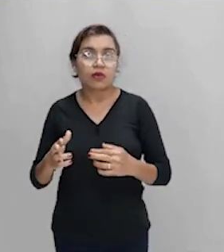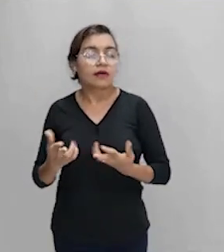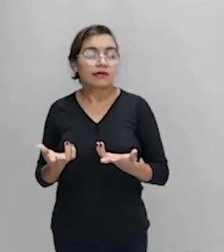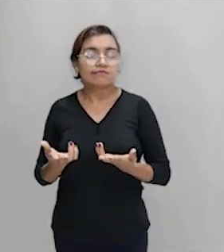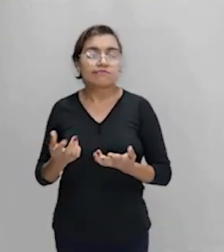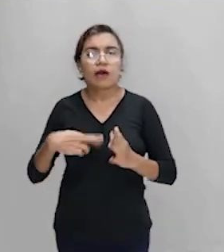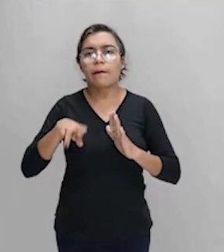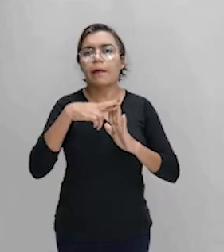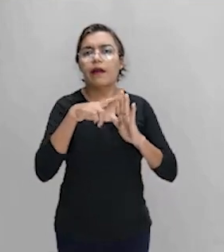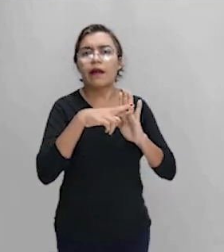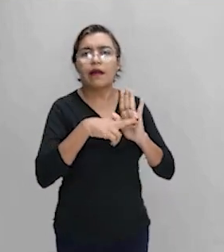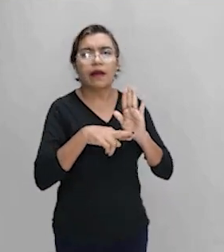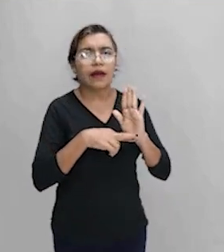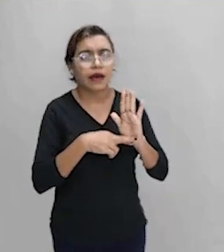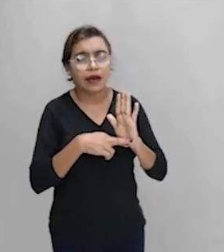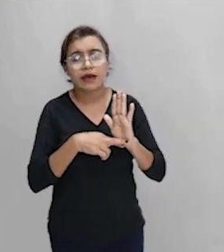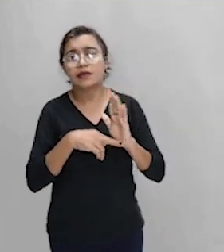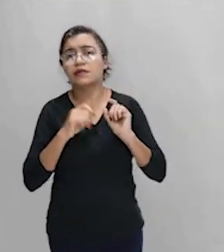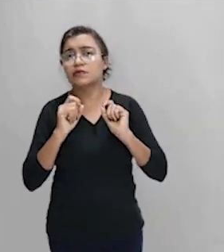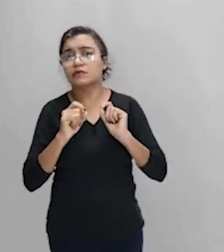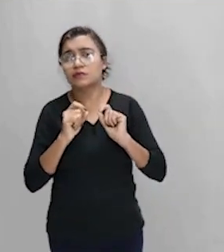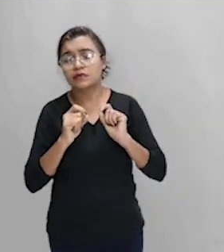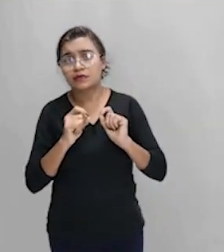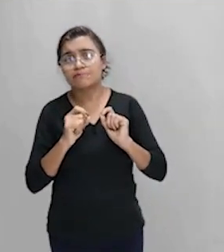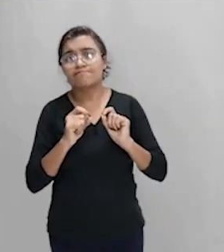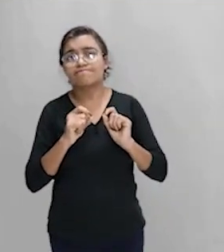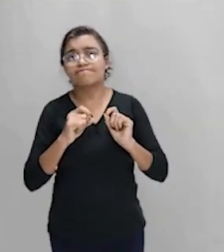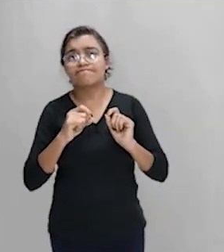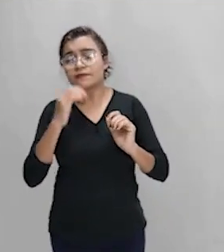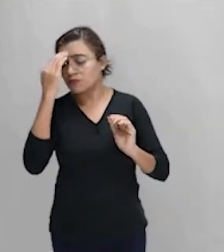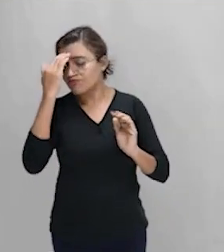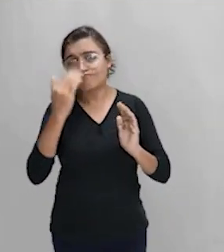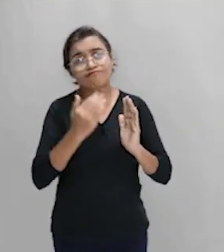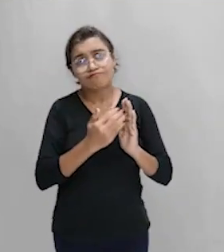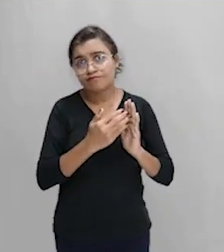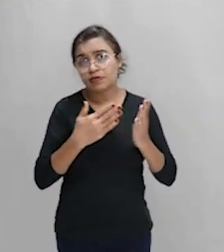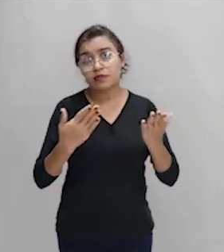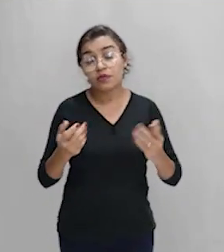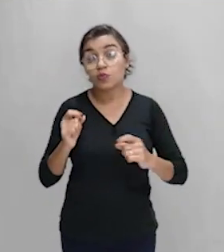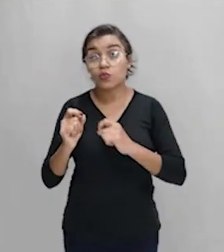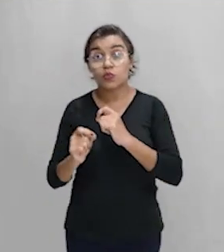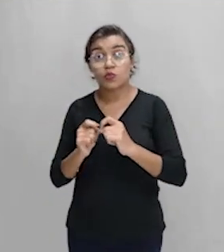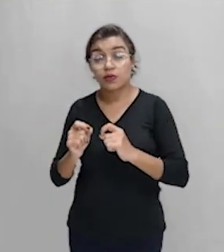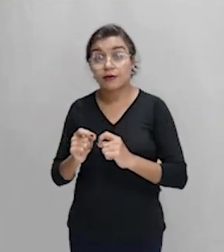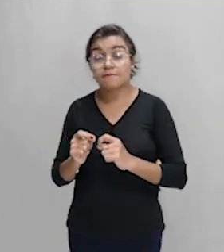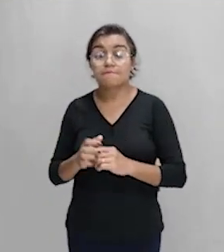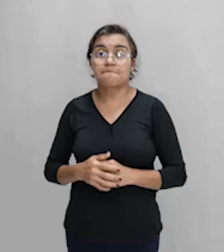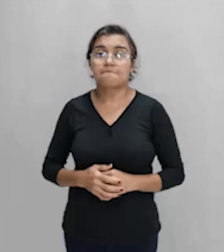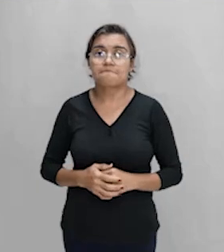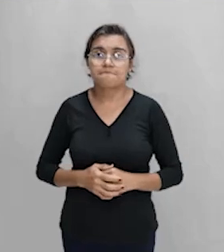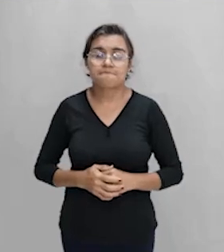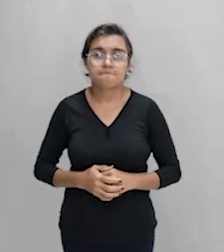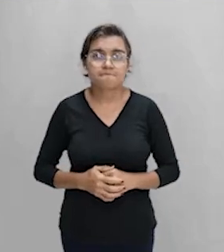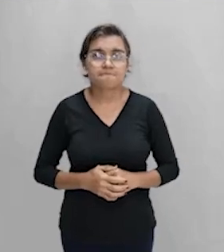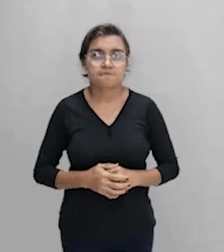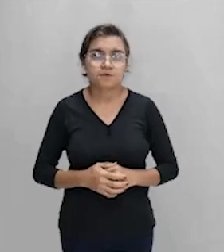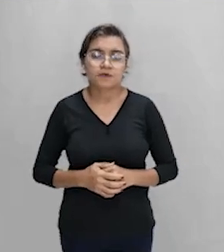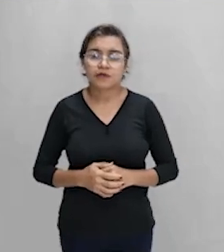dos princípios do treinamento esportivo, que eu não vou falar para vocês nessa aula, mas no outro momento eu vou falar, que eles não estariam aí fazendo o quê?